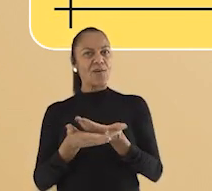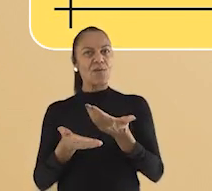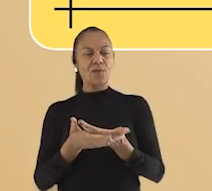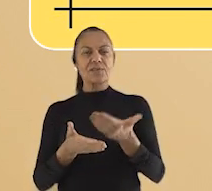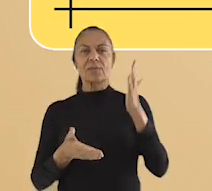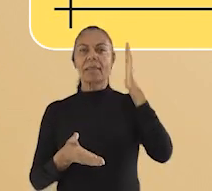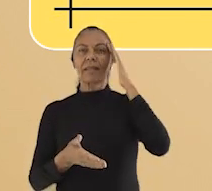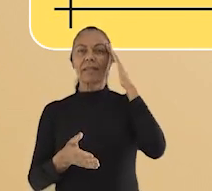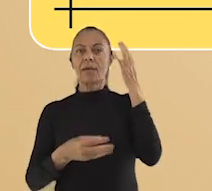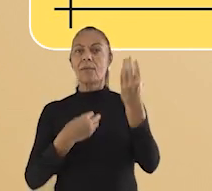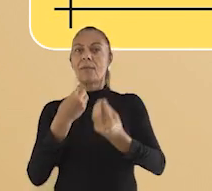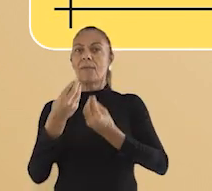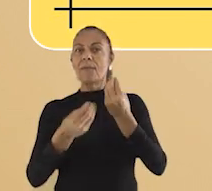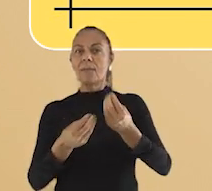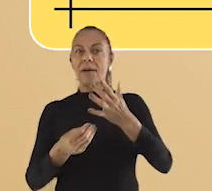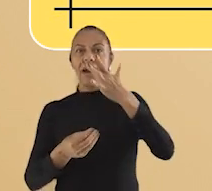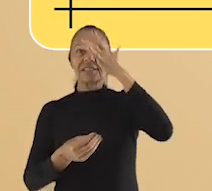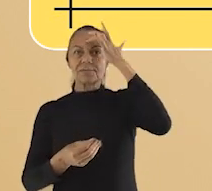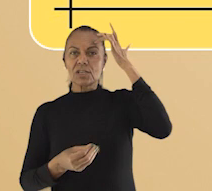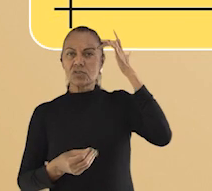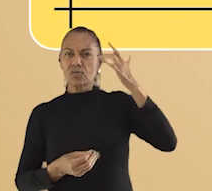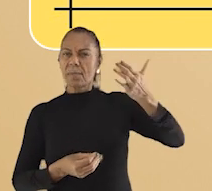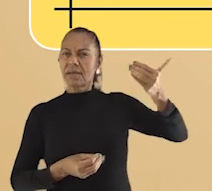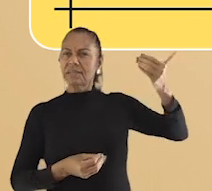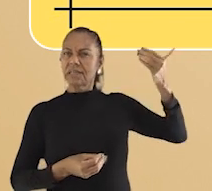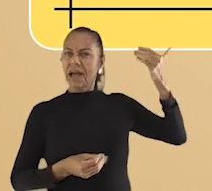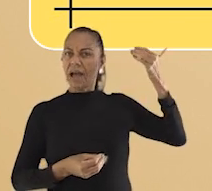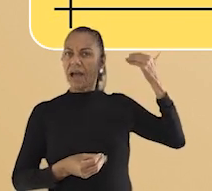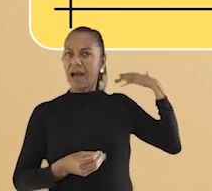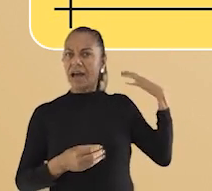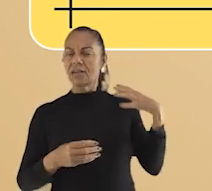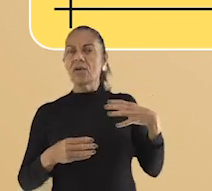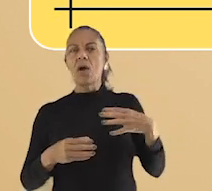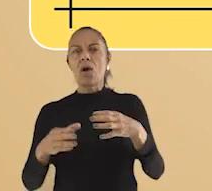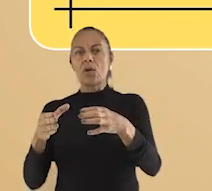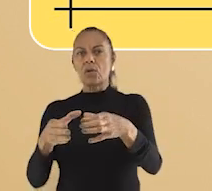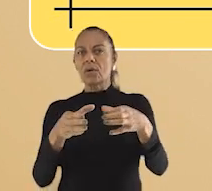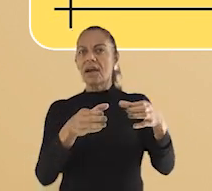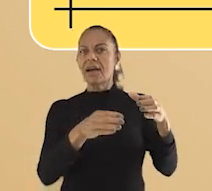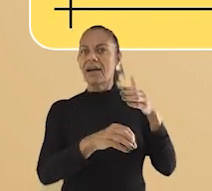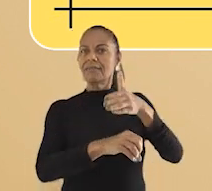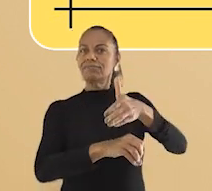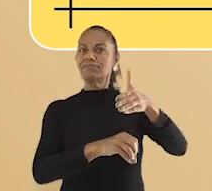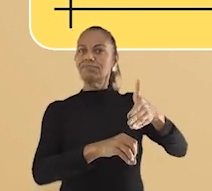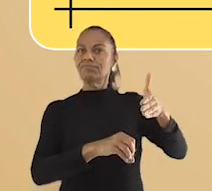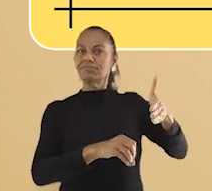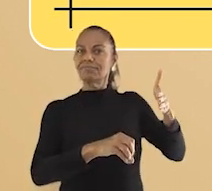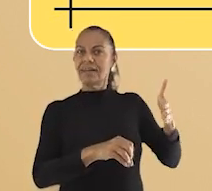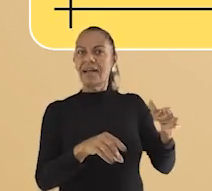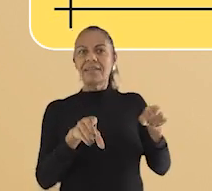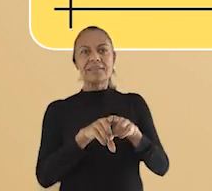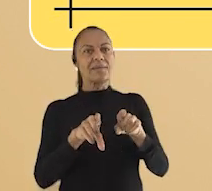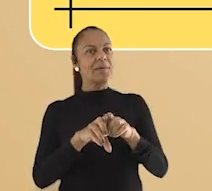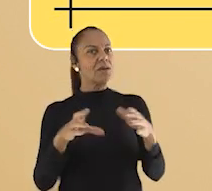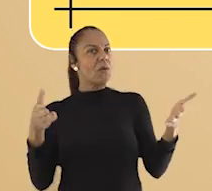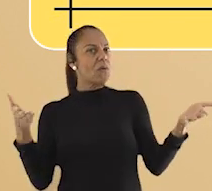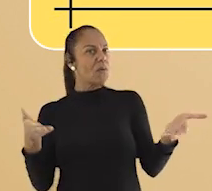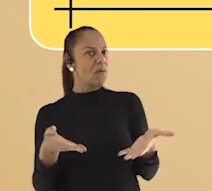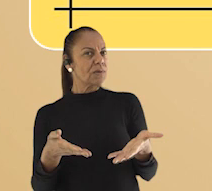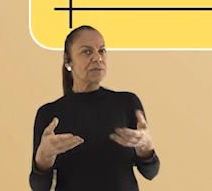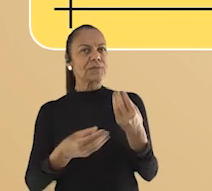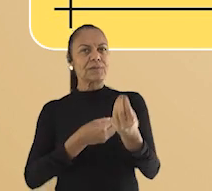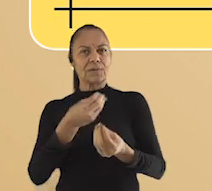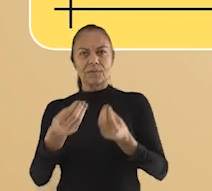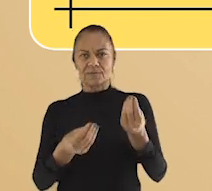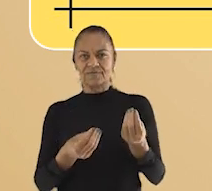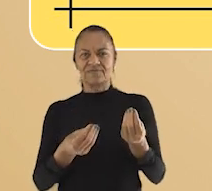pessoas se localizavam antigamente e como elas fazem isso na atualidade. Não deixe de registrar a sua presença na aula